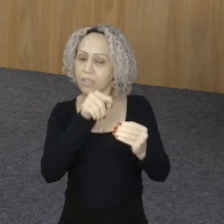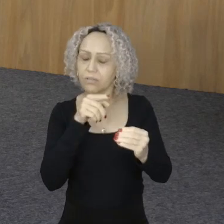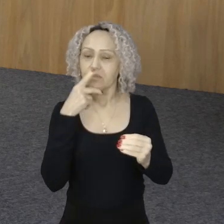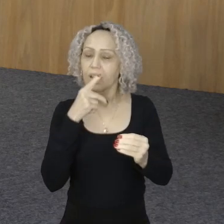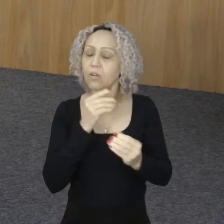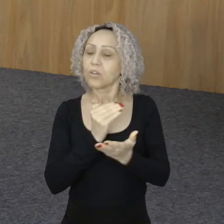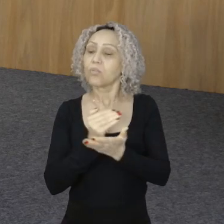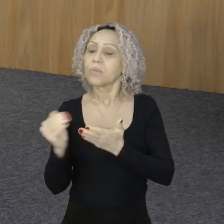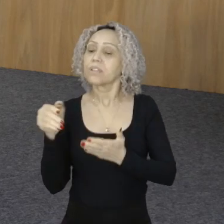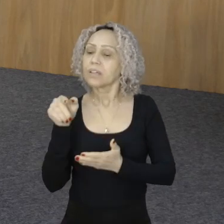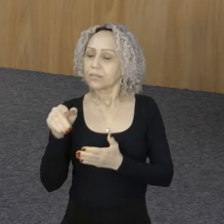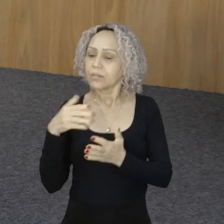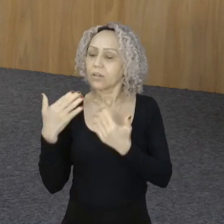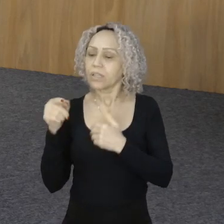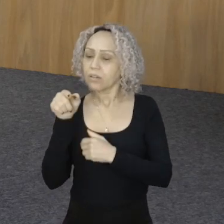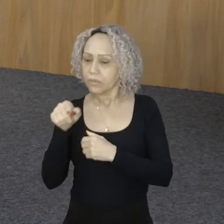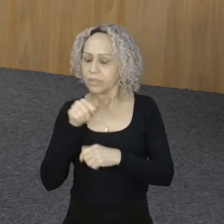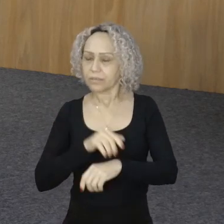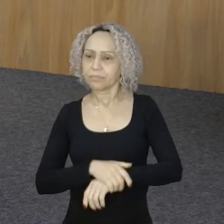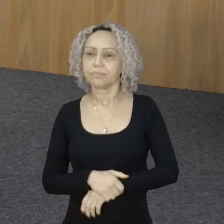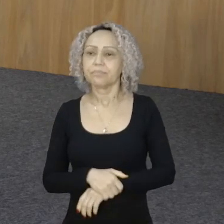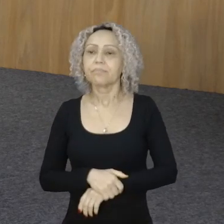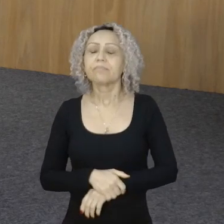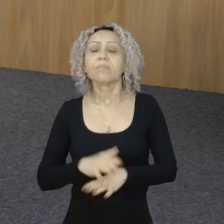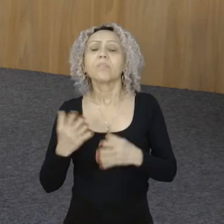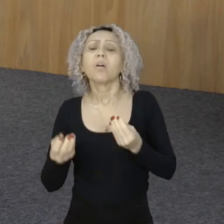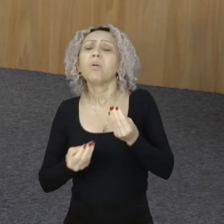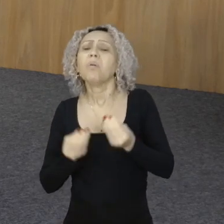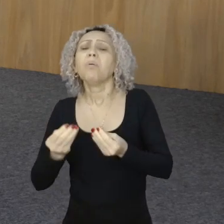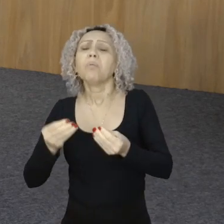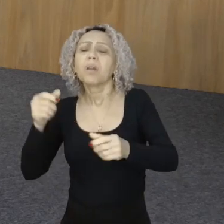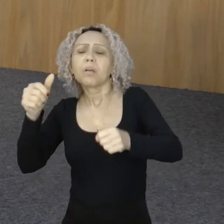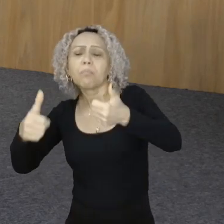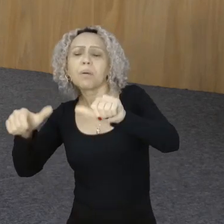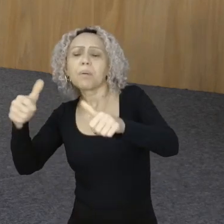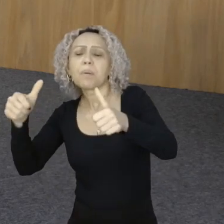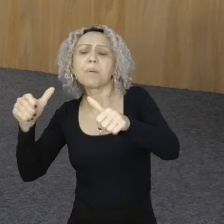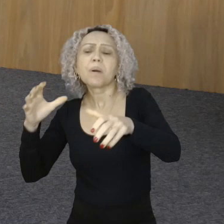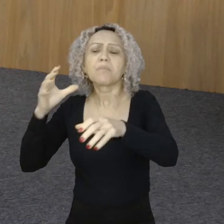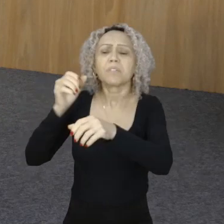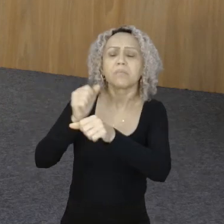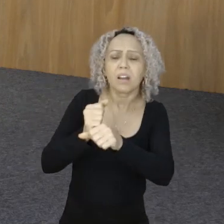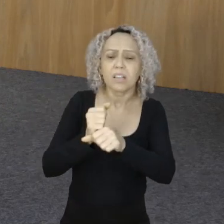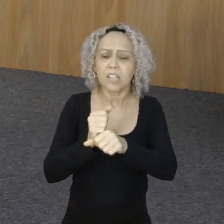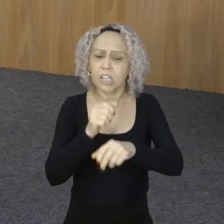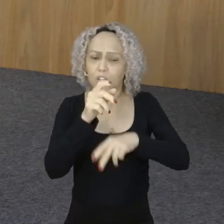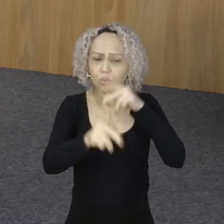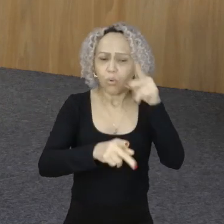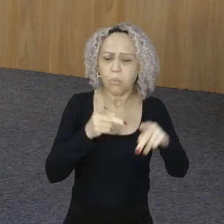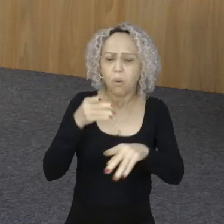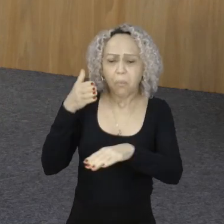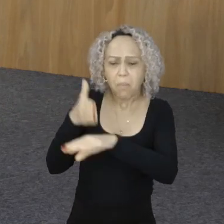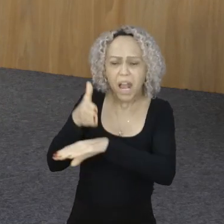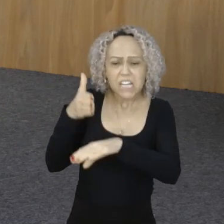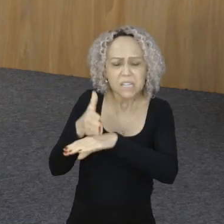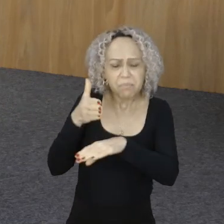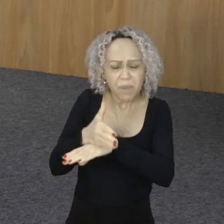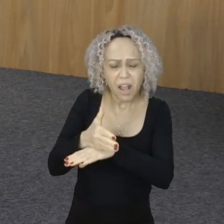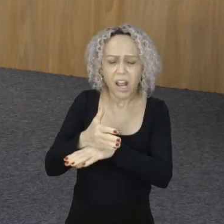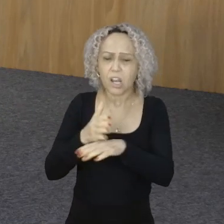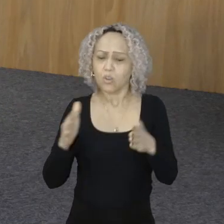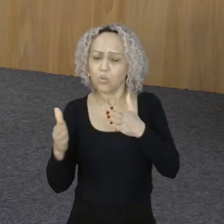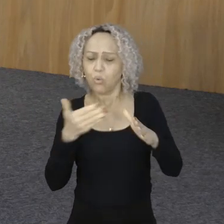esse assunto. Que balanço você faz da participação popular, da importância dos movimentos, nesse movimento de união